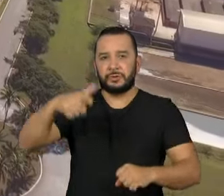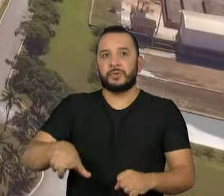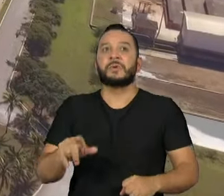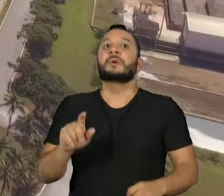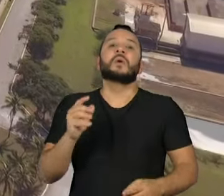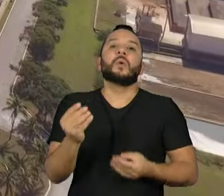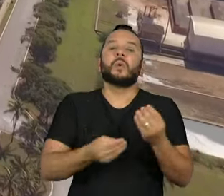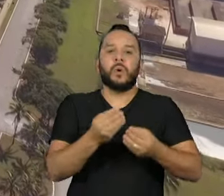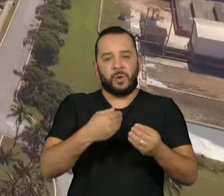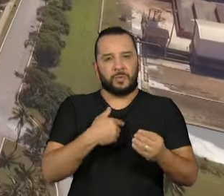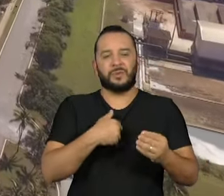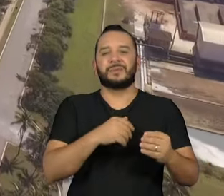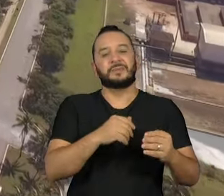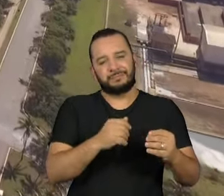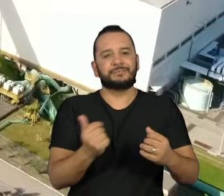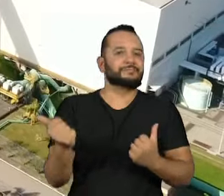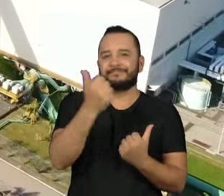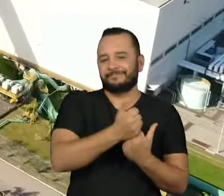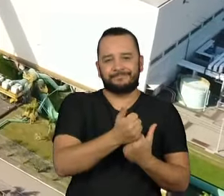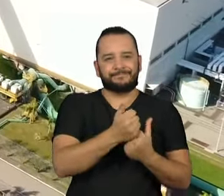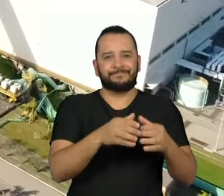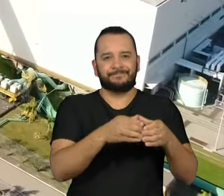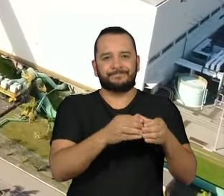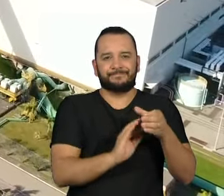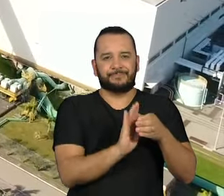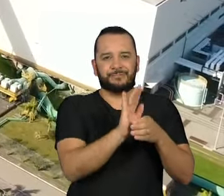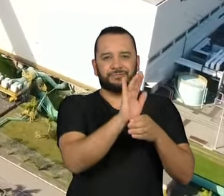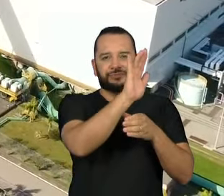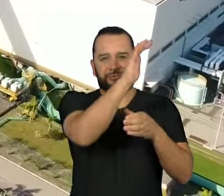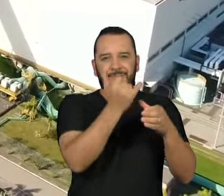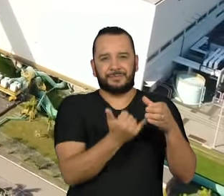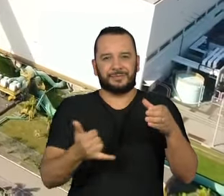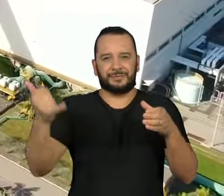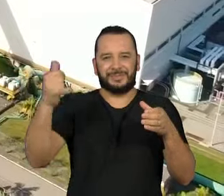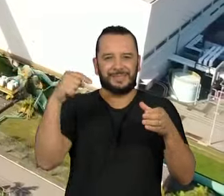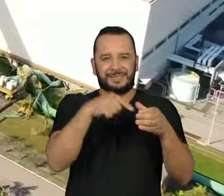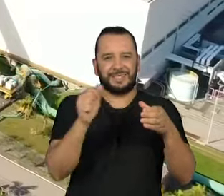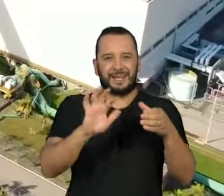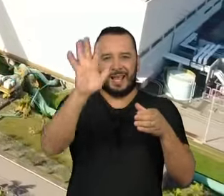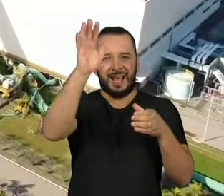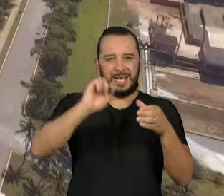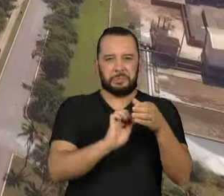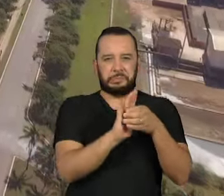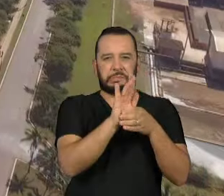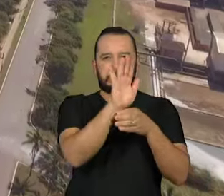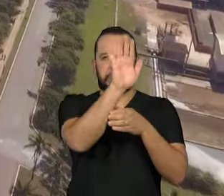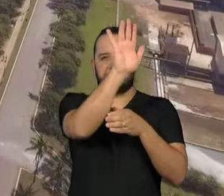das termoelétricas, caras e poluentes.